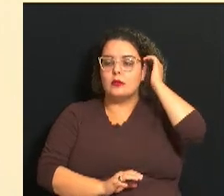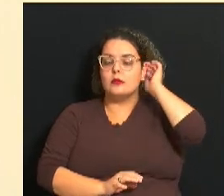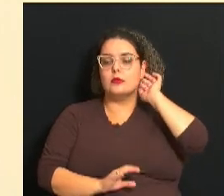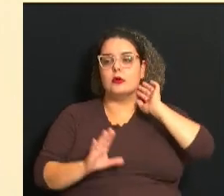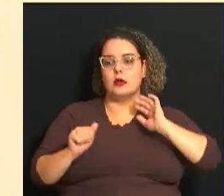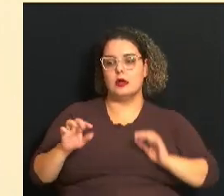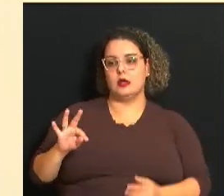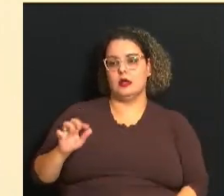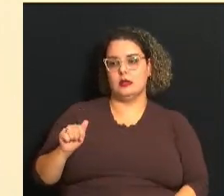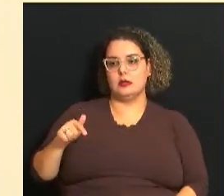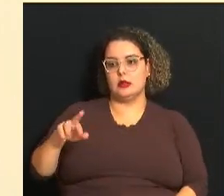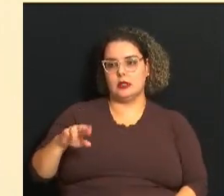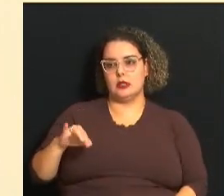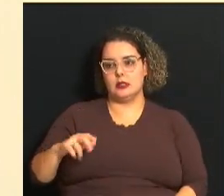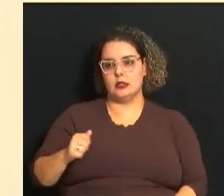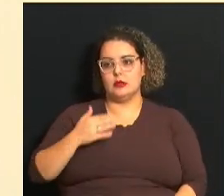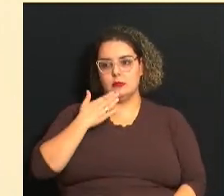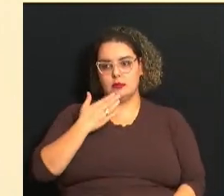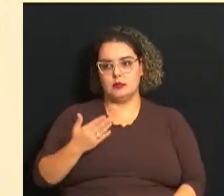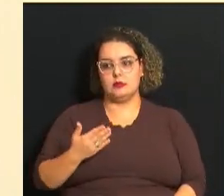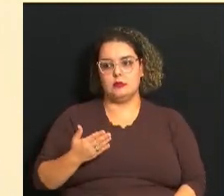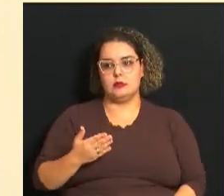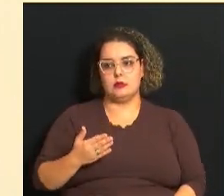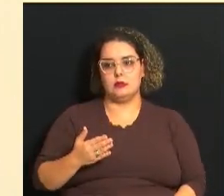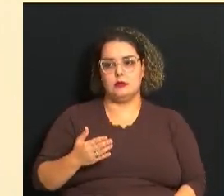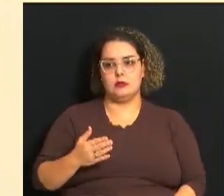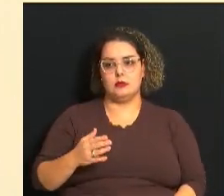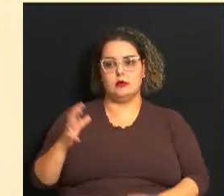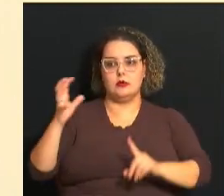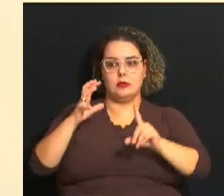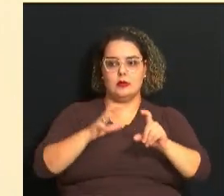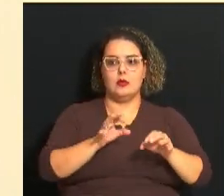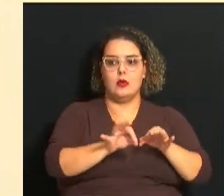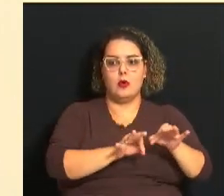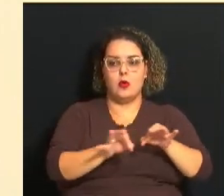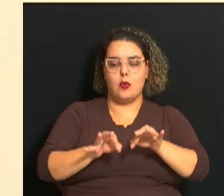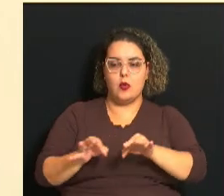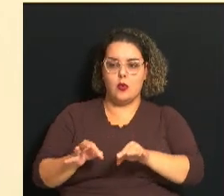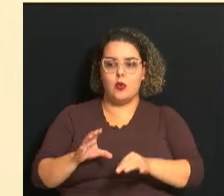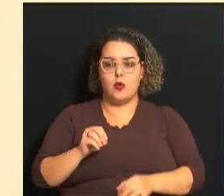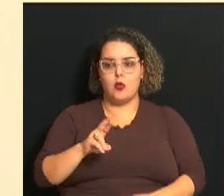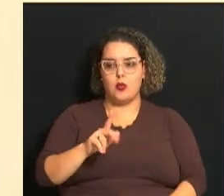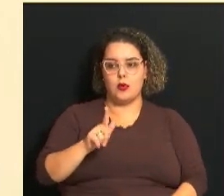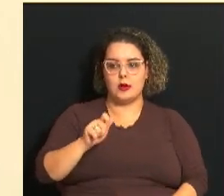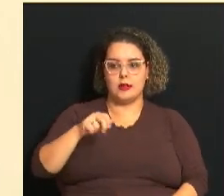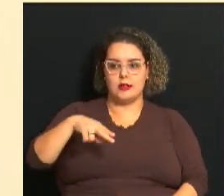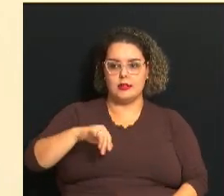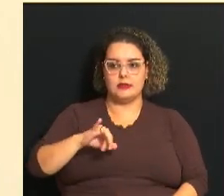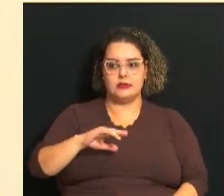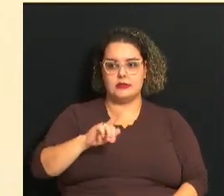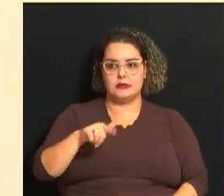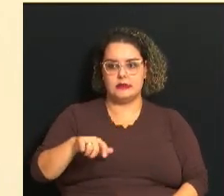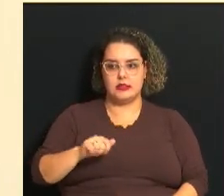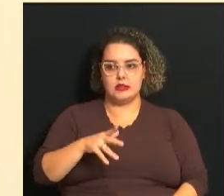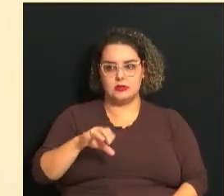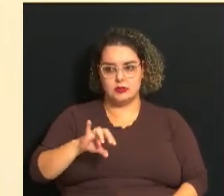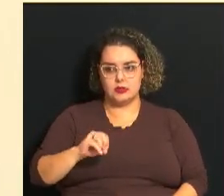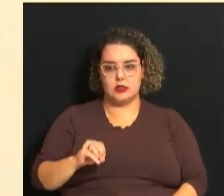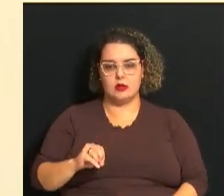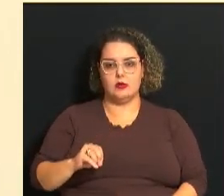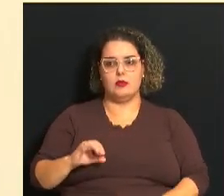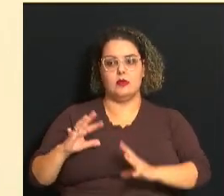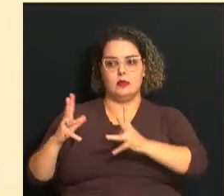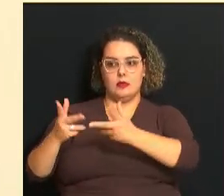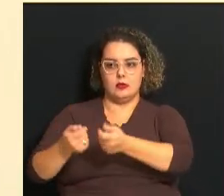Catarina também que pediu para gente falar mais do assédio organizacional é o coletivo em instrumental então eu vou falar em